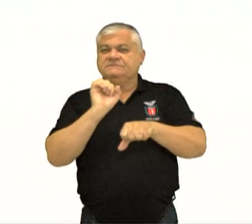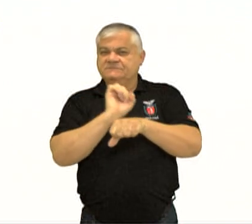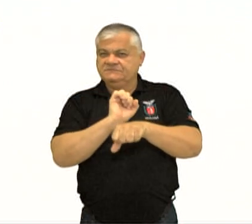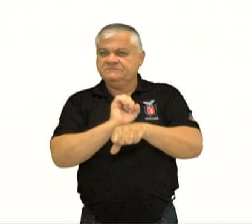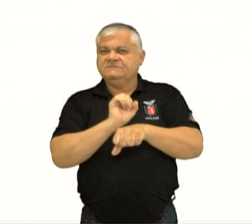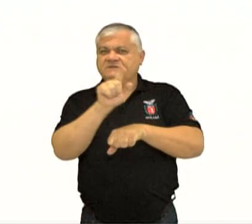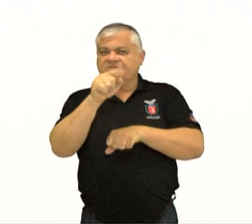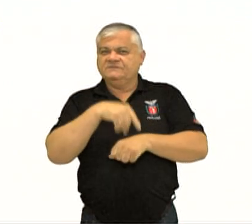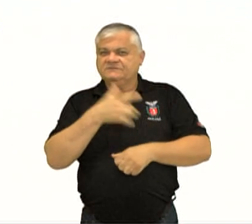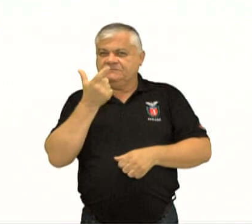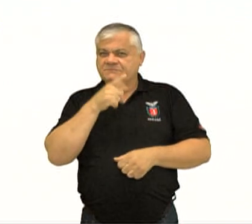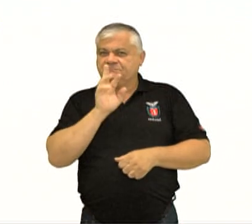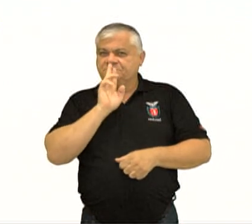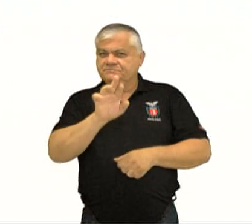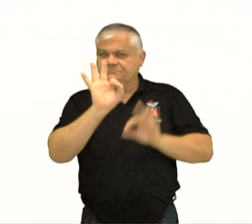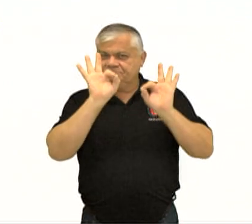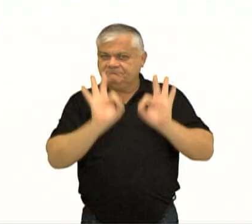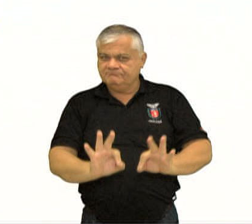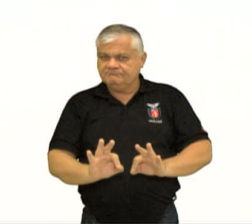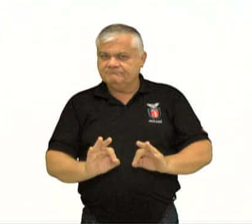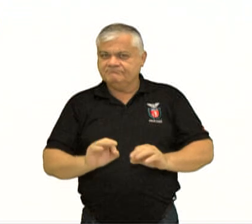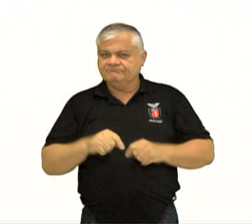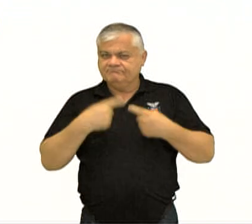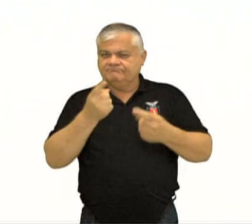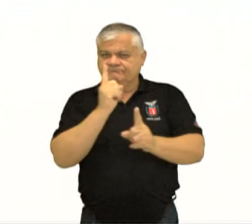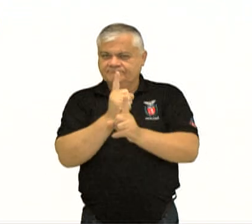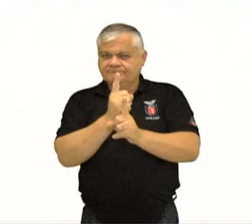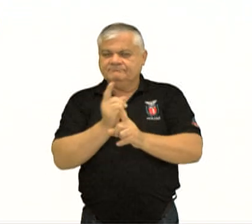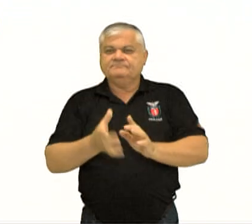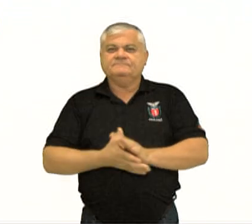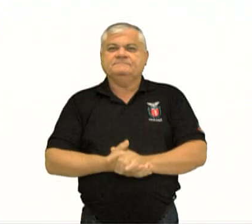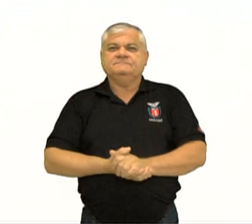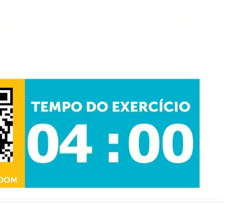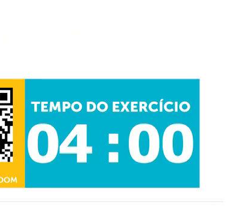você acerte esse exercício. Até daqui a pouco.